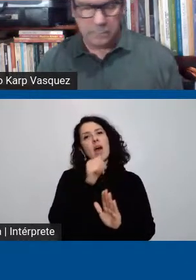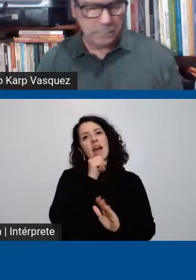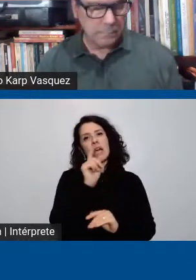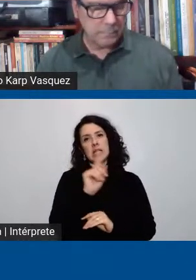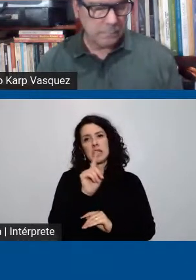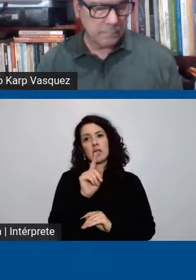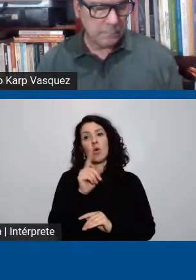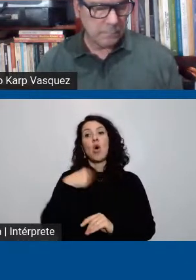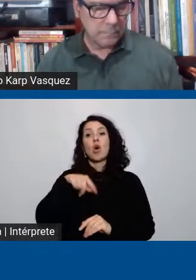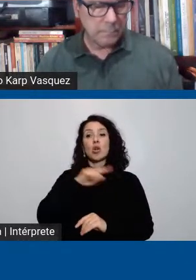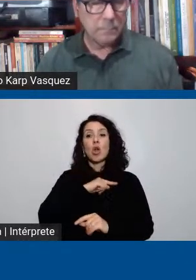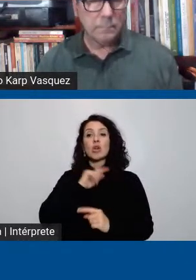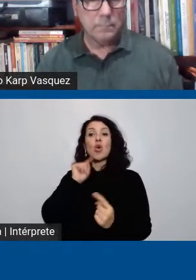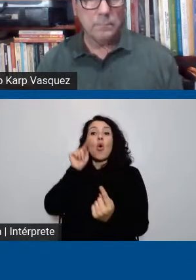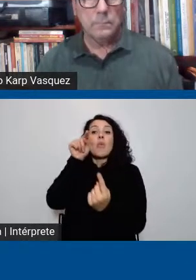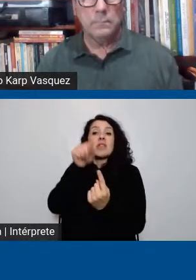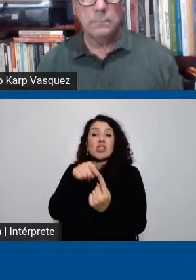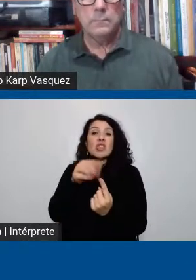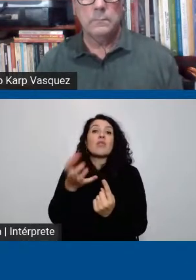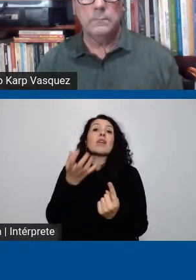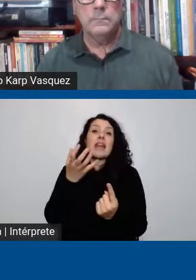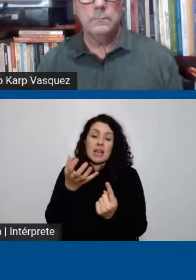dê prosseguimento a isso.